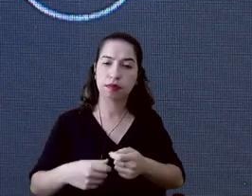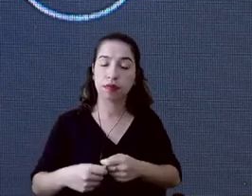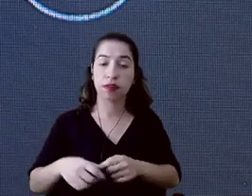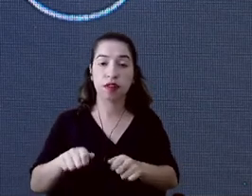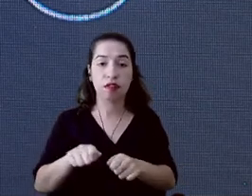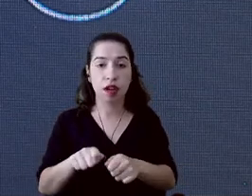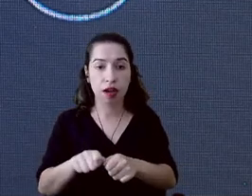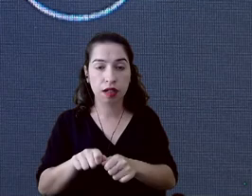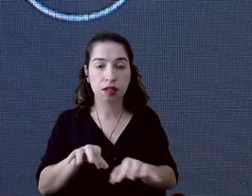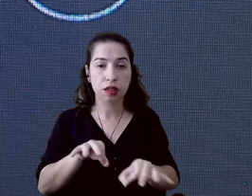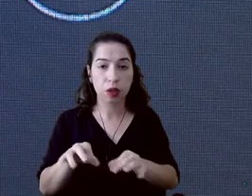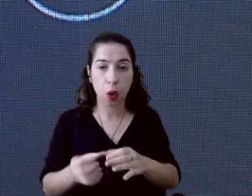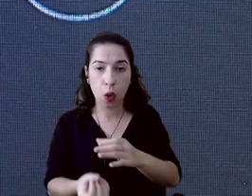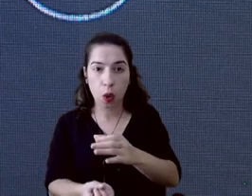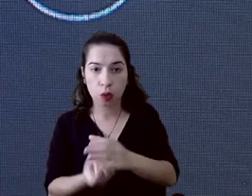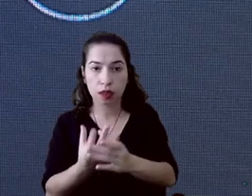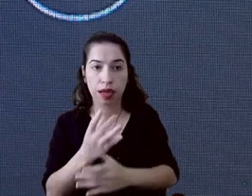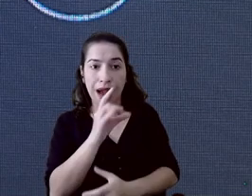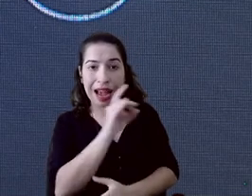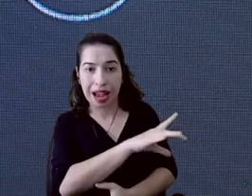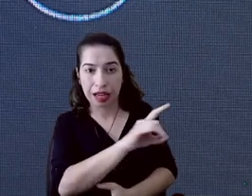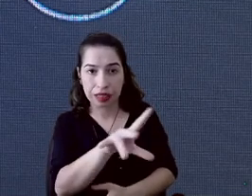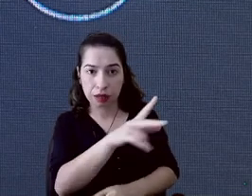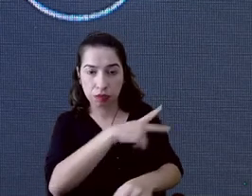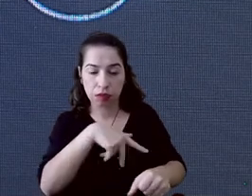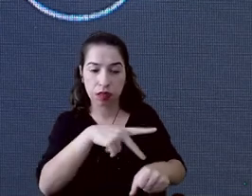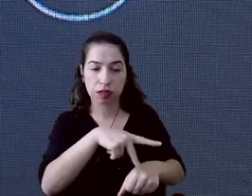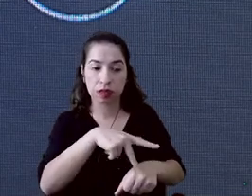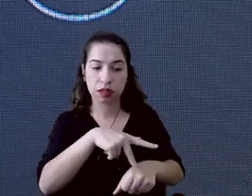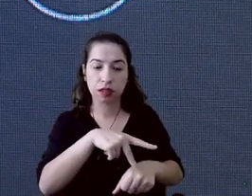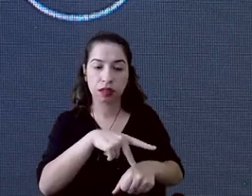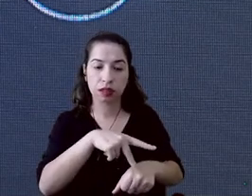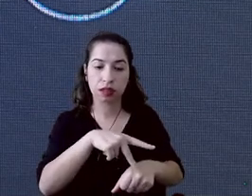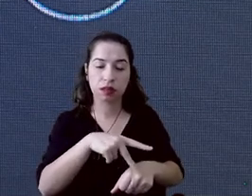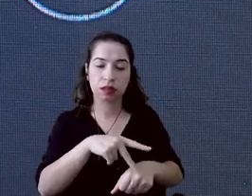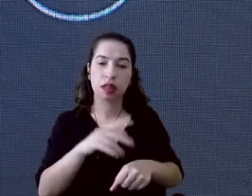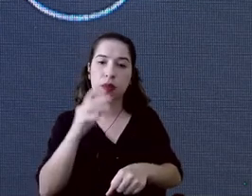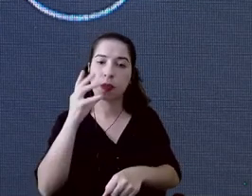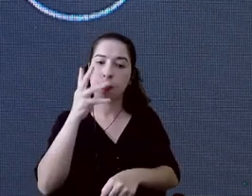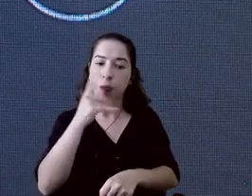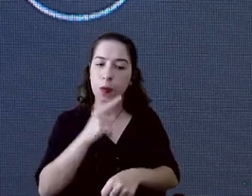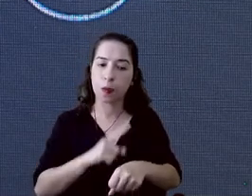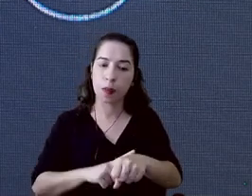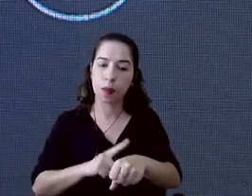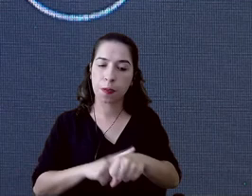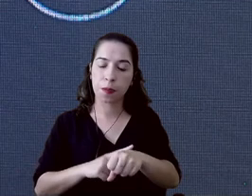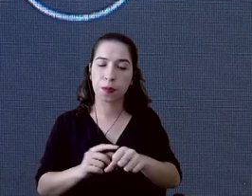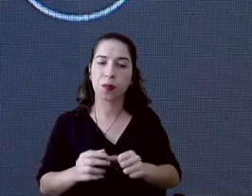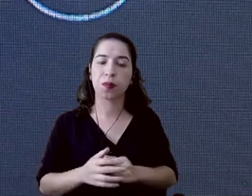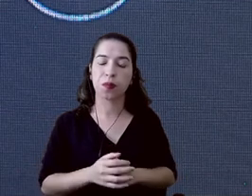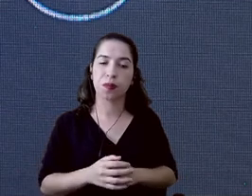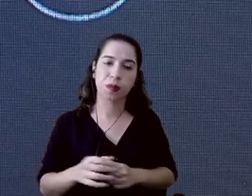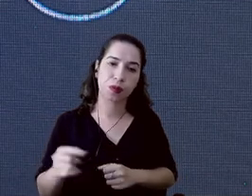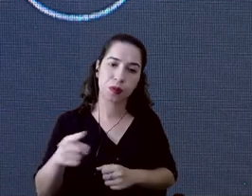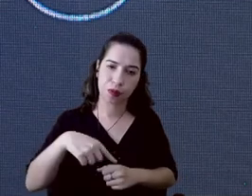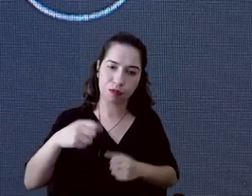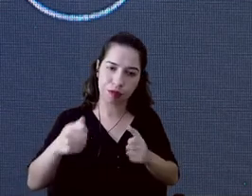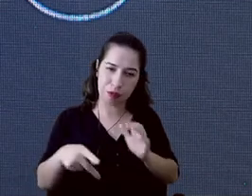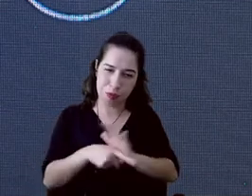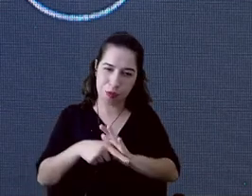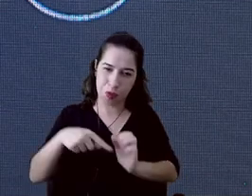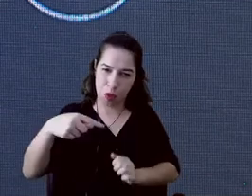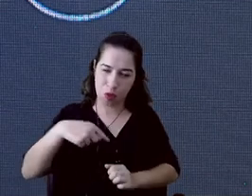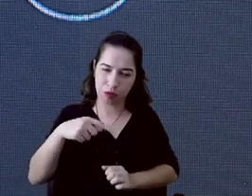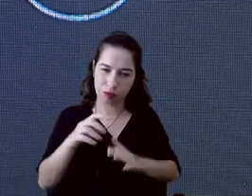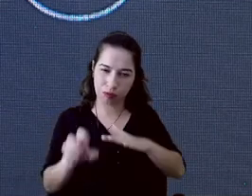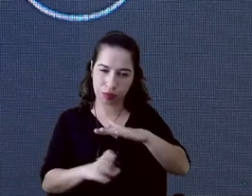em cada um dos países é uma coisa que leva tempo enfim falando bem que isso aqui de volta mas eu queria falar um pouco desse